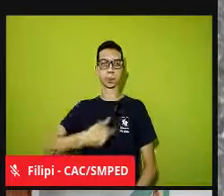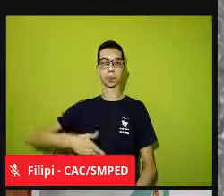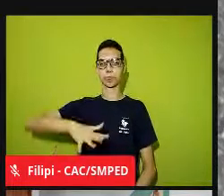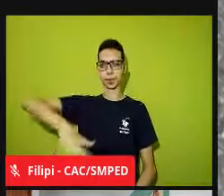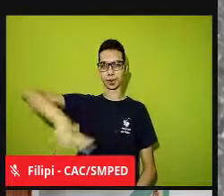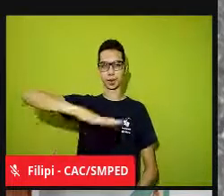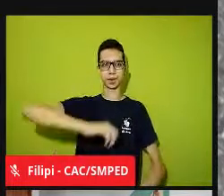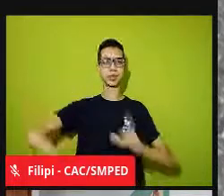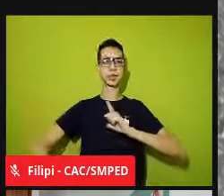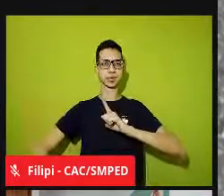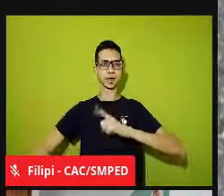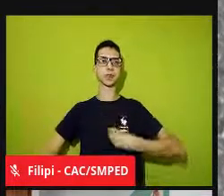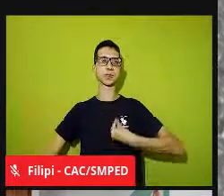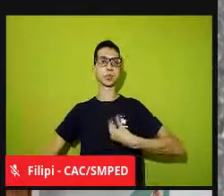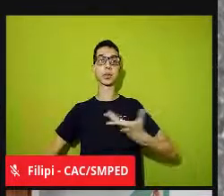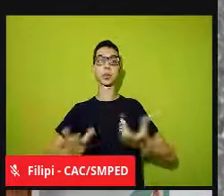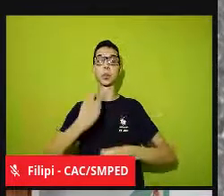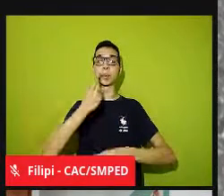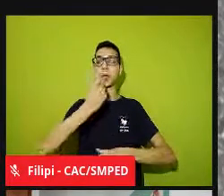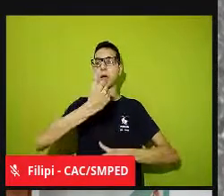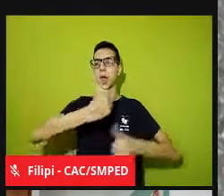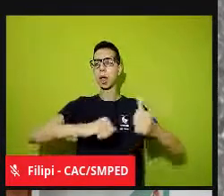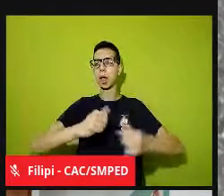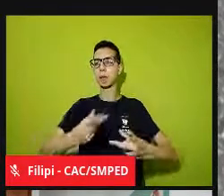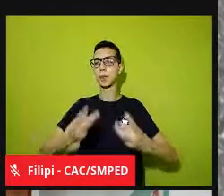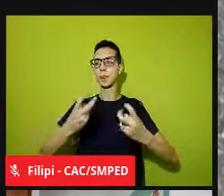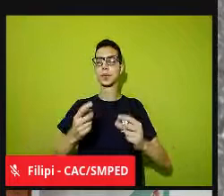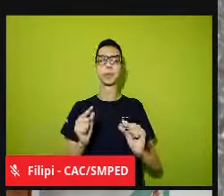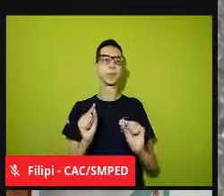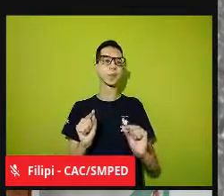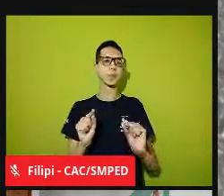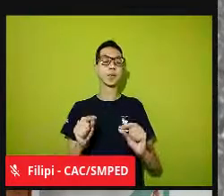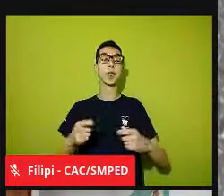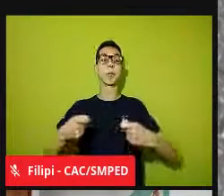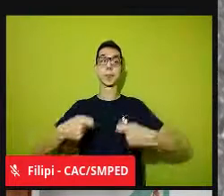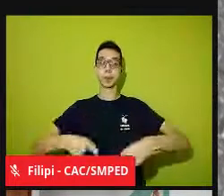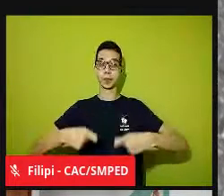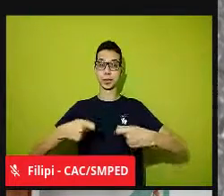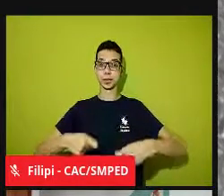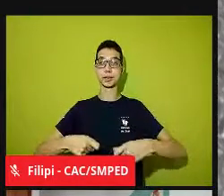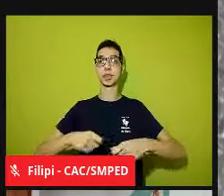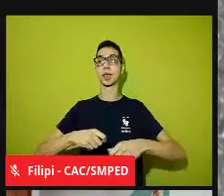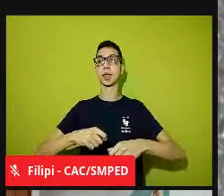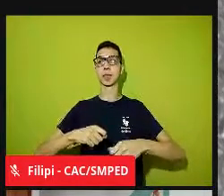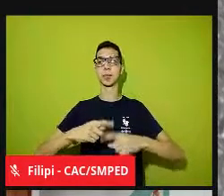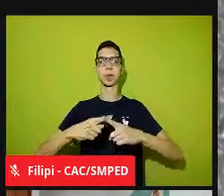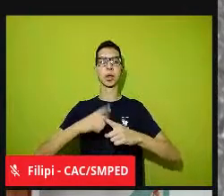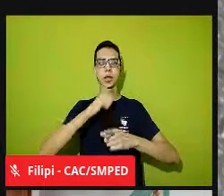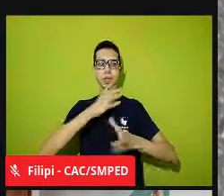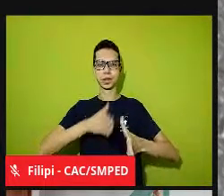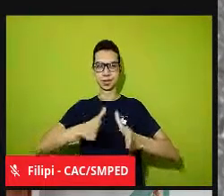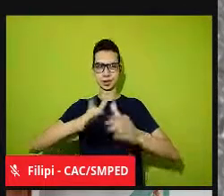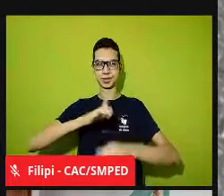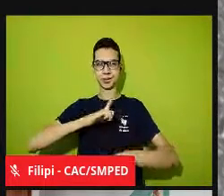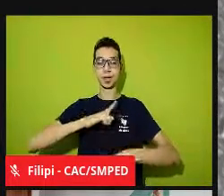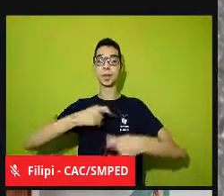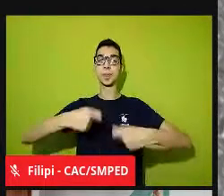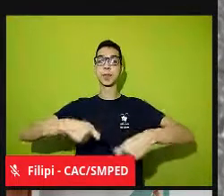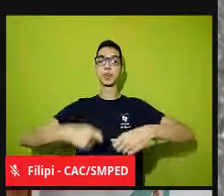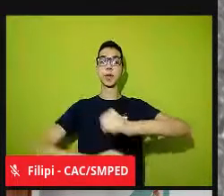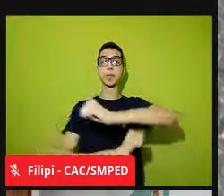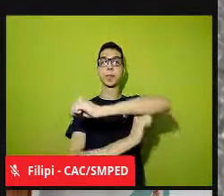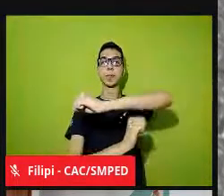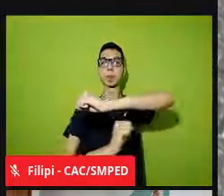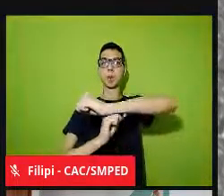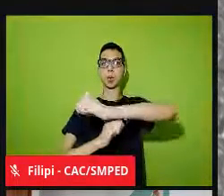gente... existia uma análise meio macro, assim, que era uma necessidade de... Porque tem um córrego que passa aqui, uma necessidade de construir uma ponte para a gente